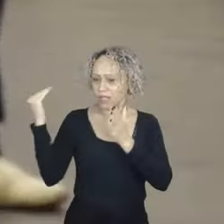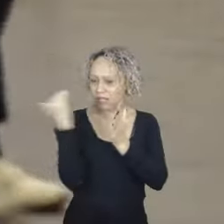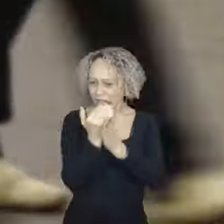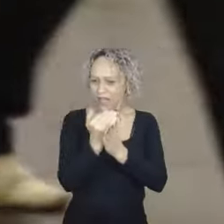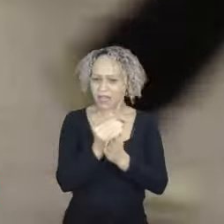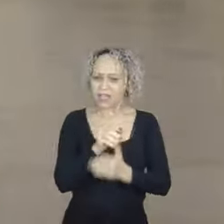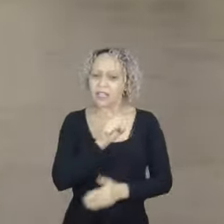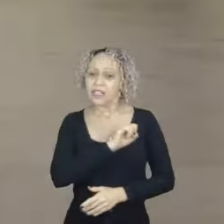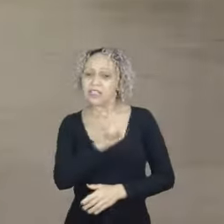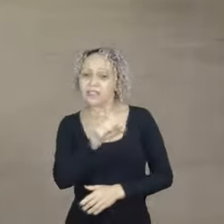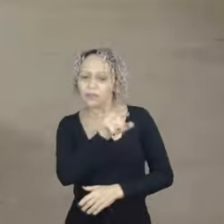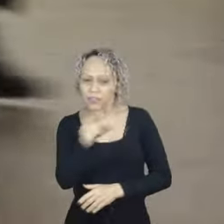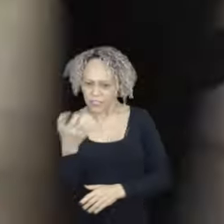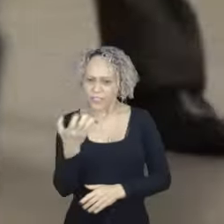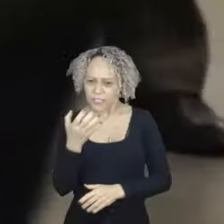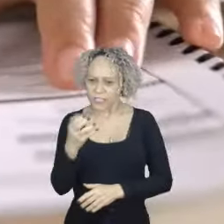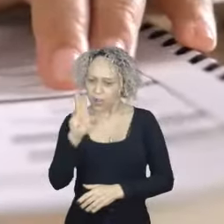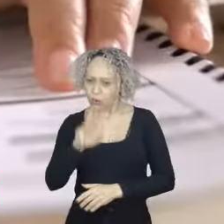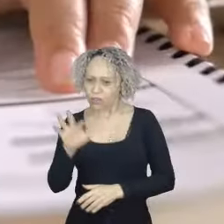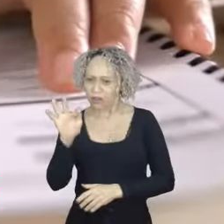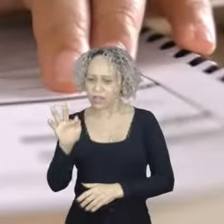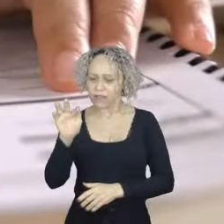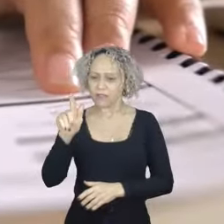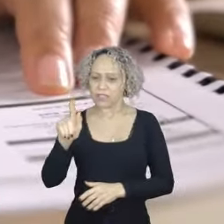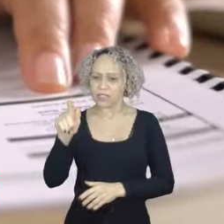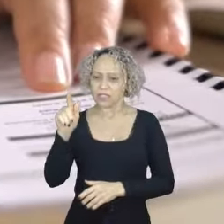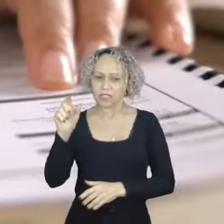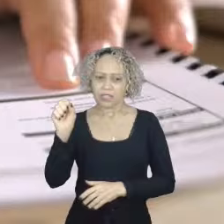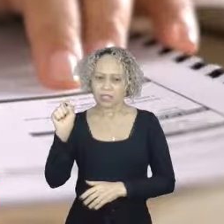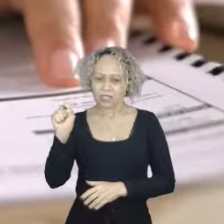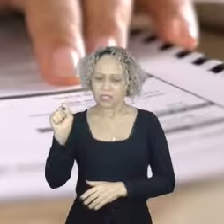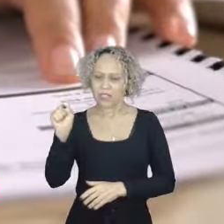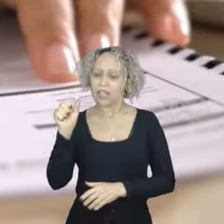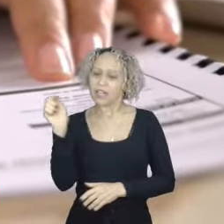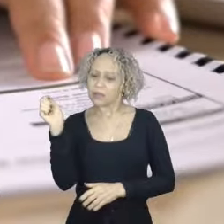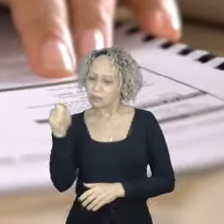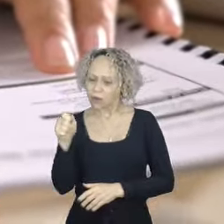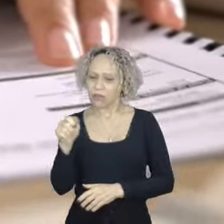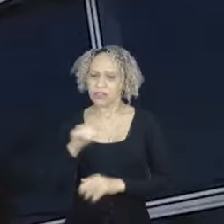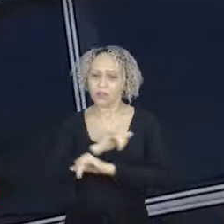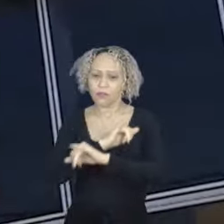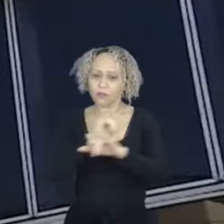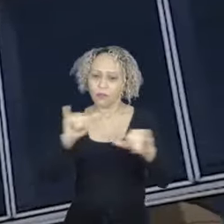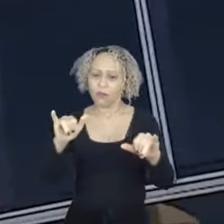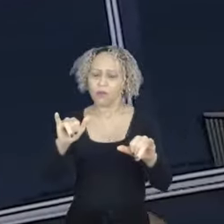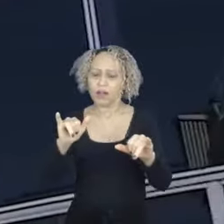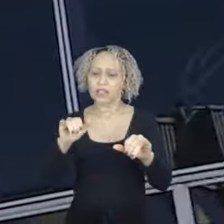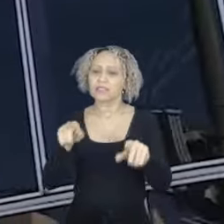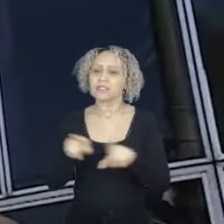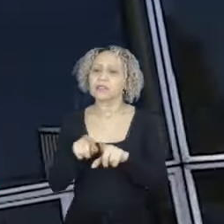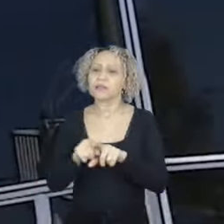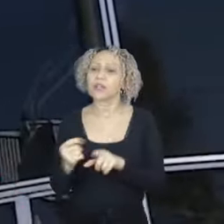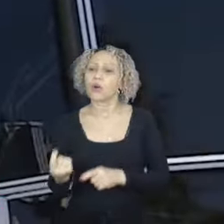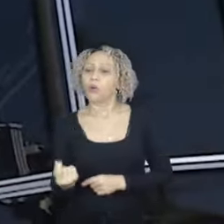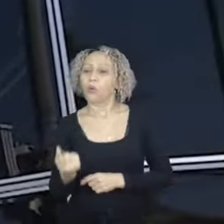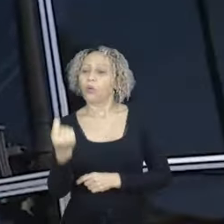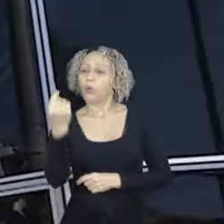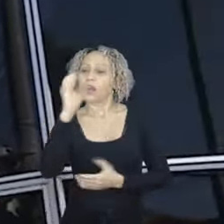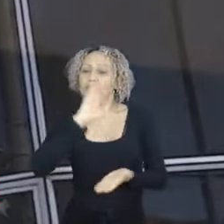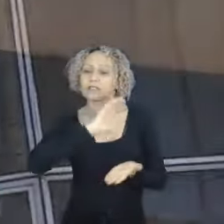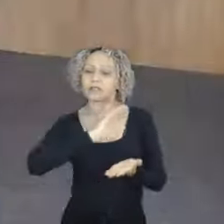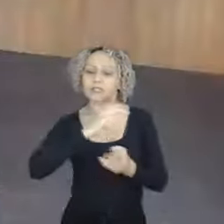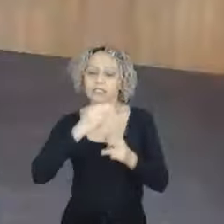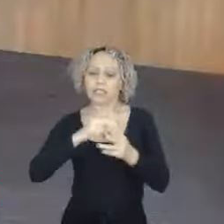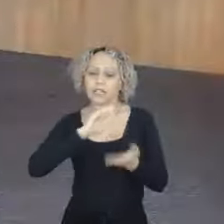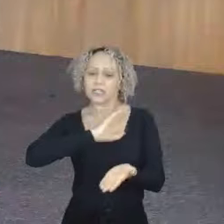qual fará o financiamento imobiliário. Também é preciso passar os valores que serão transferidos automaticamente pela